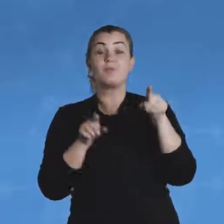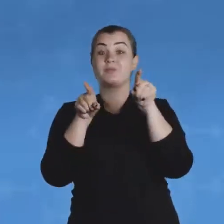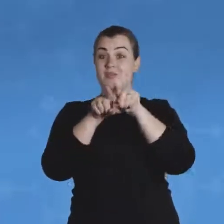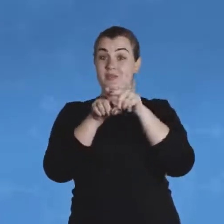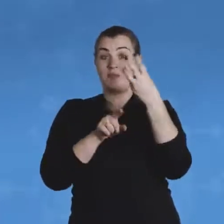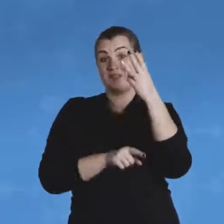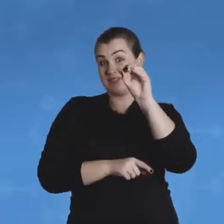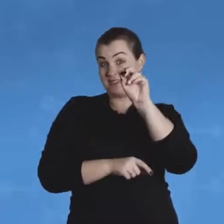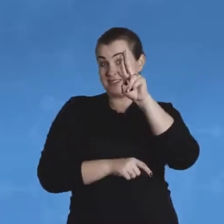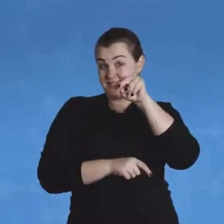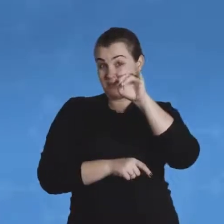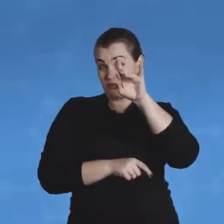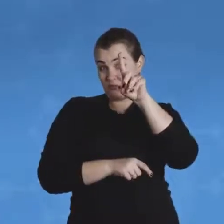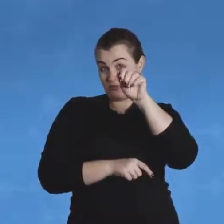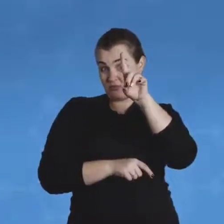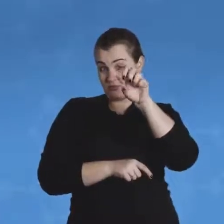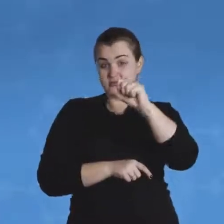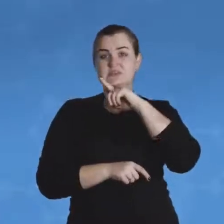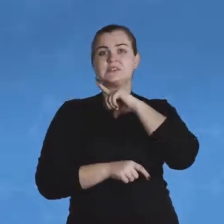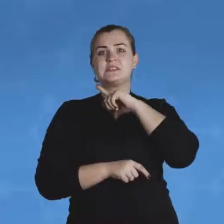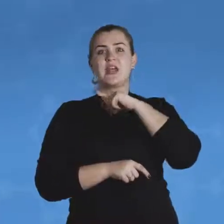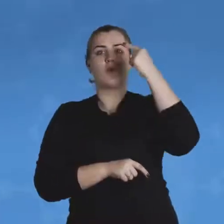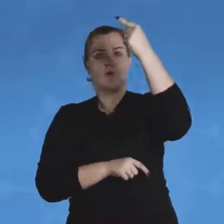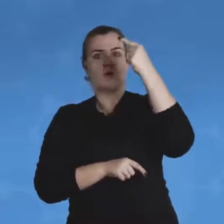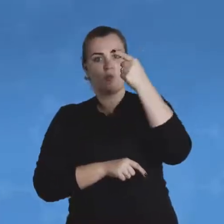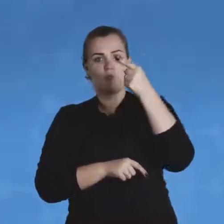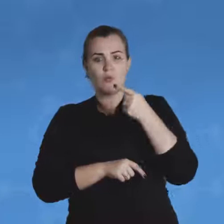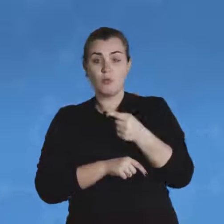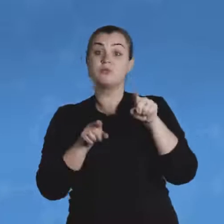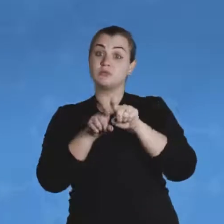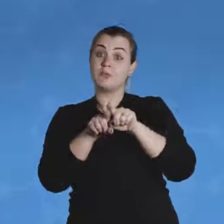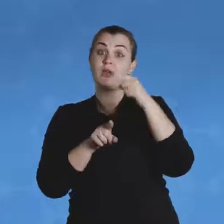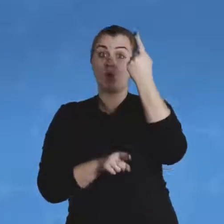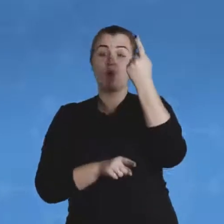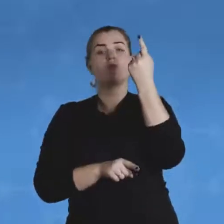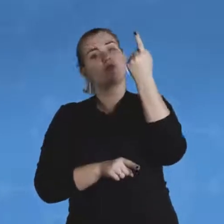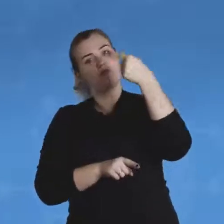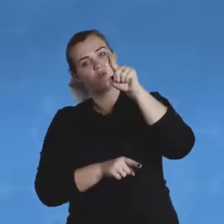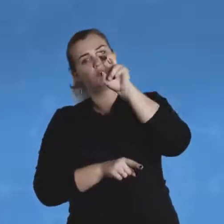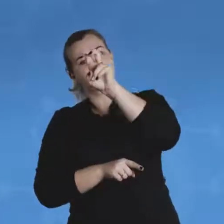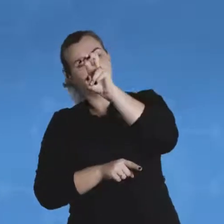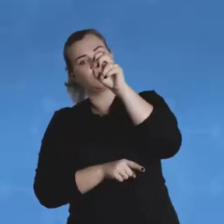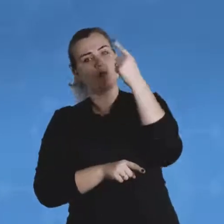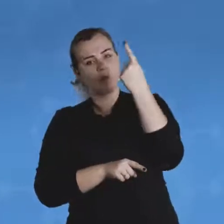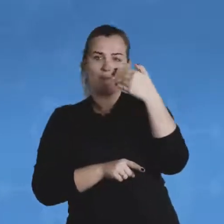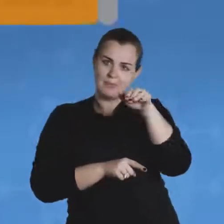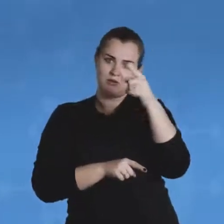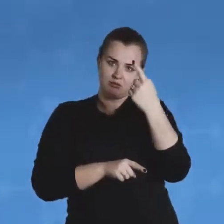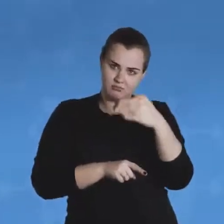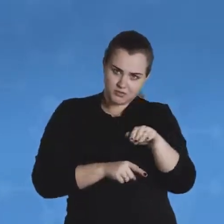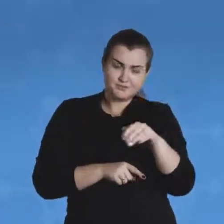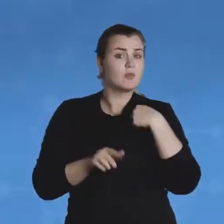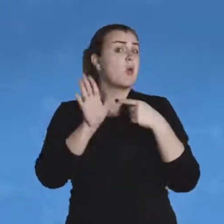de 30 unidades são graduadas de 1 em 1 unidade e de meia em meia unidade.